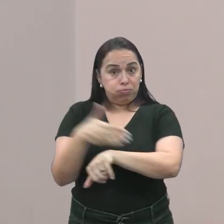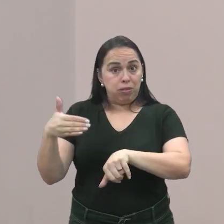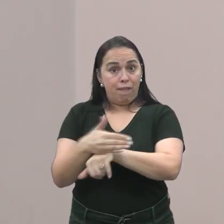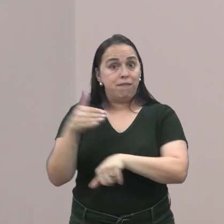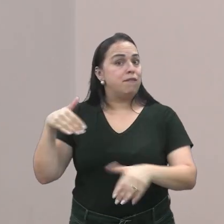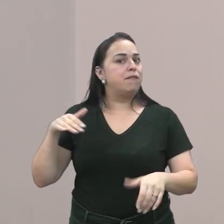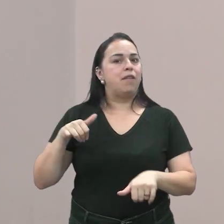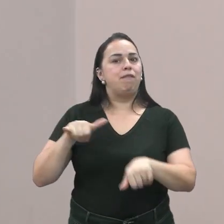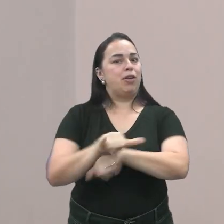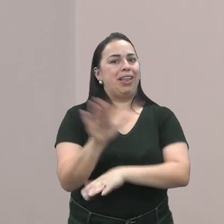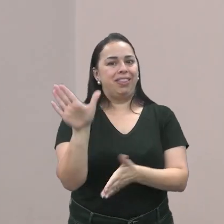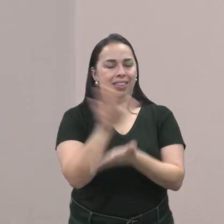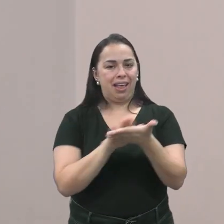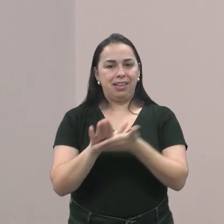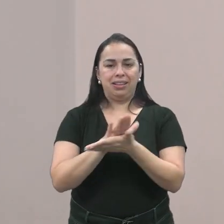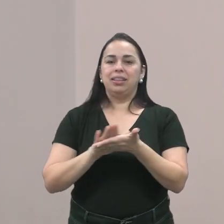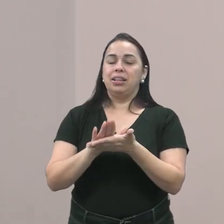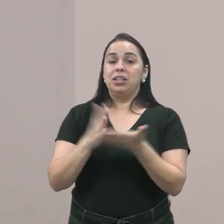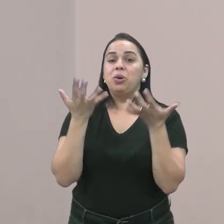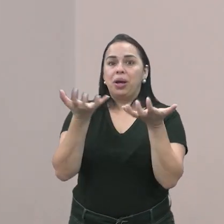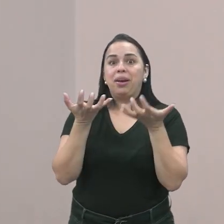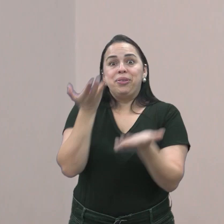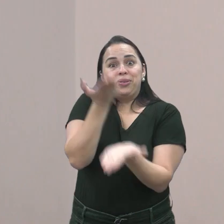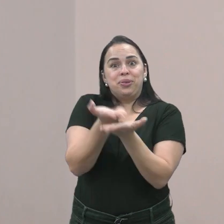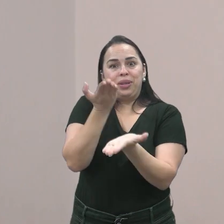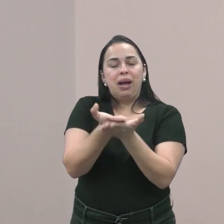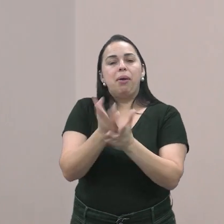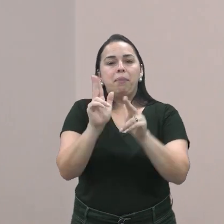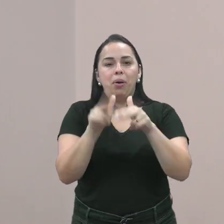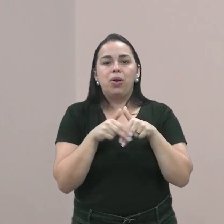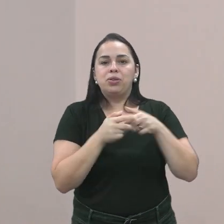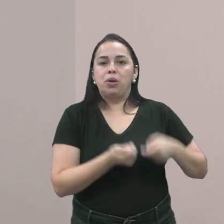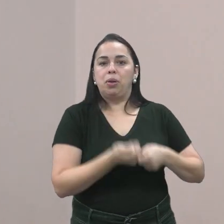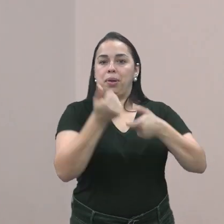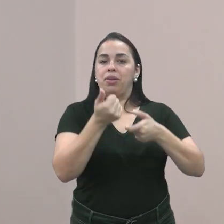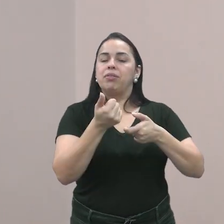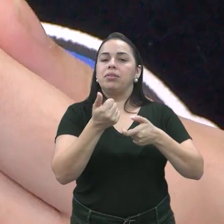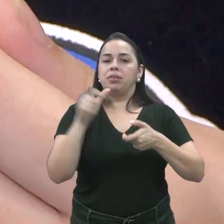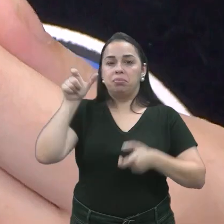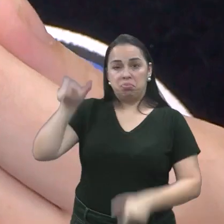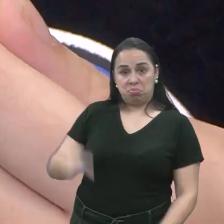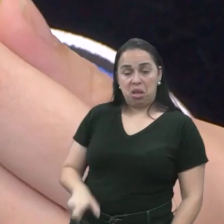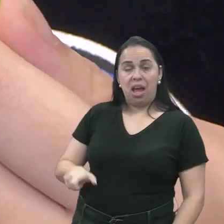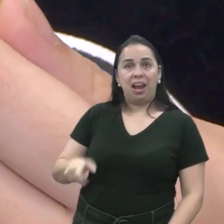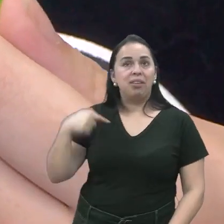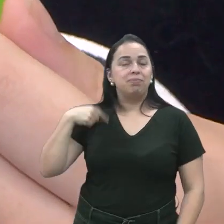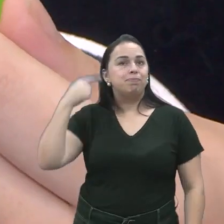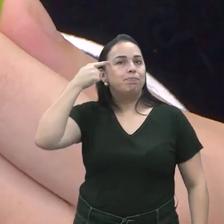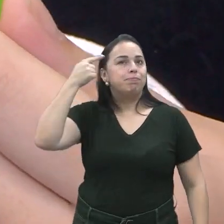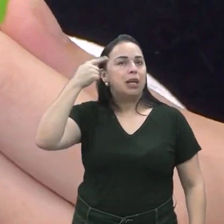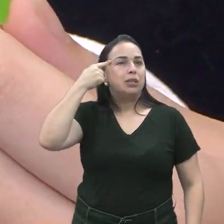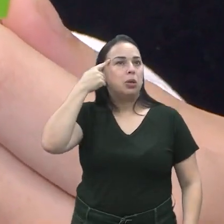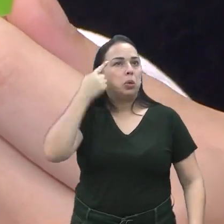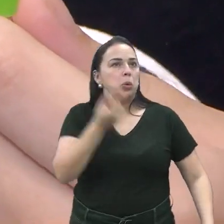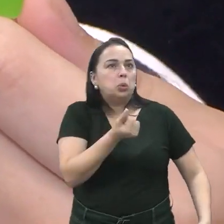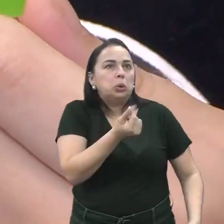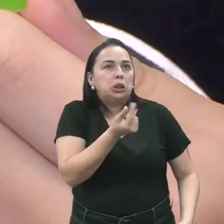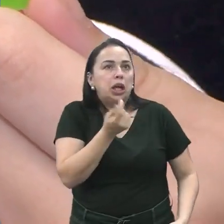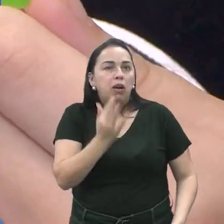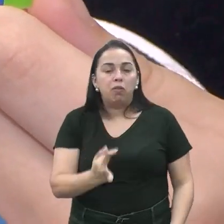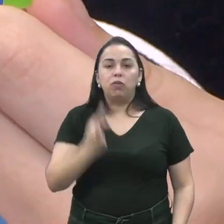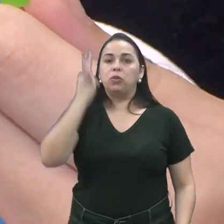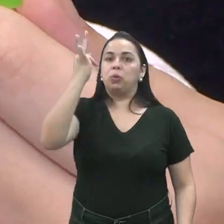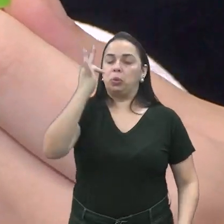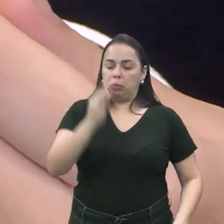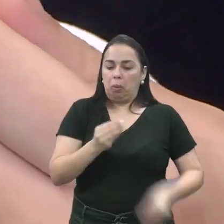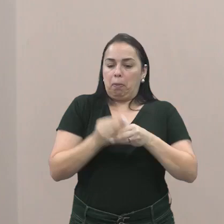ter maior frequência, a gente também fica mais motivada a estudar. E o benefício tem permitido Samela